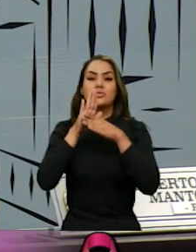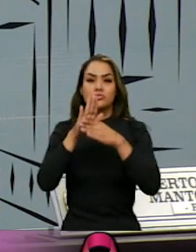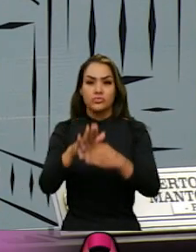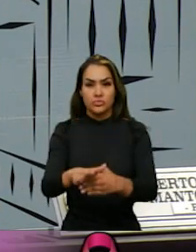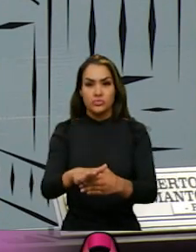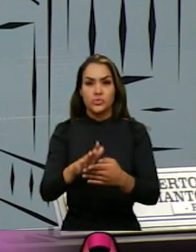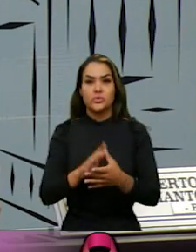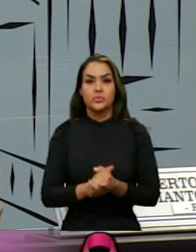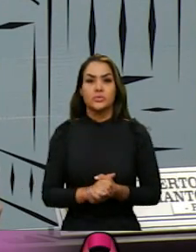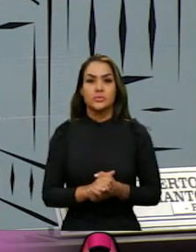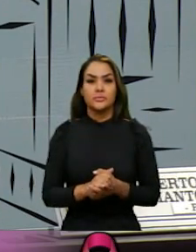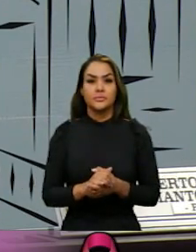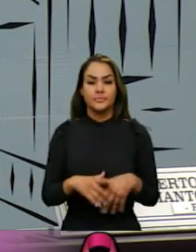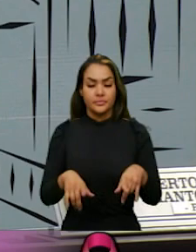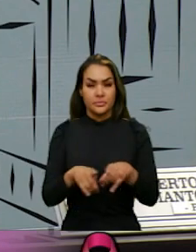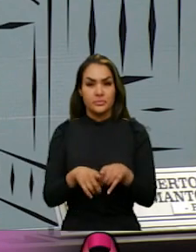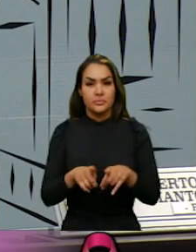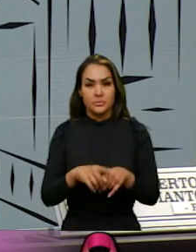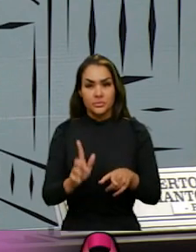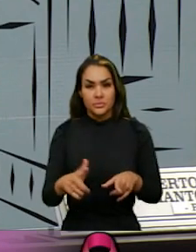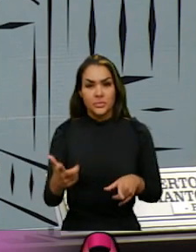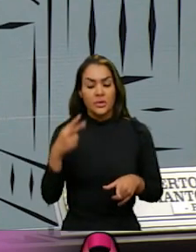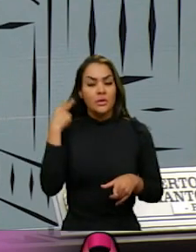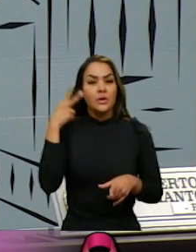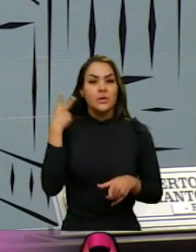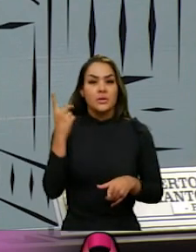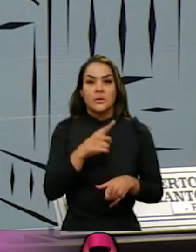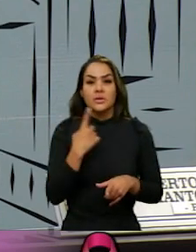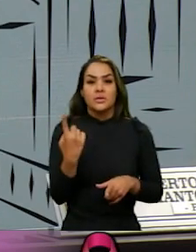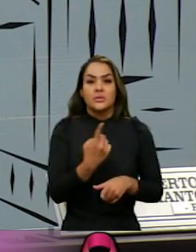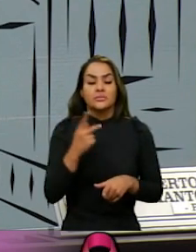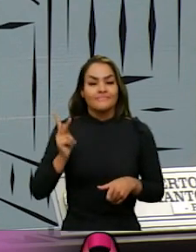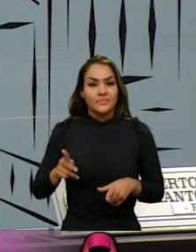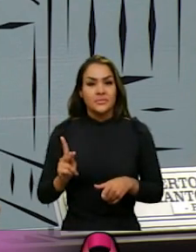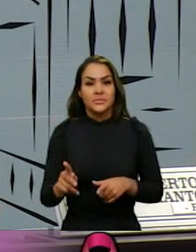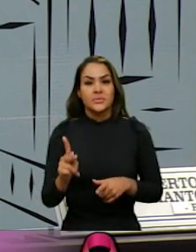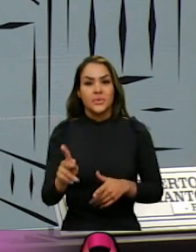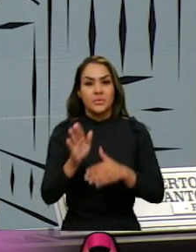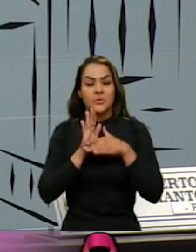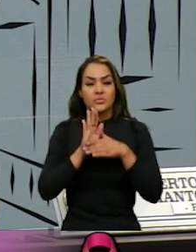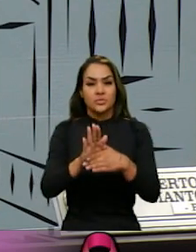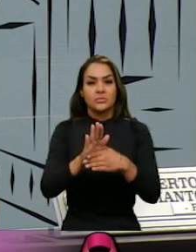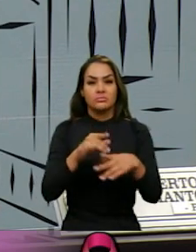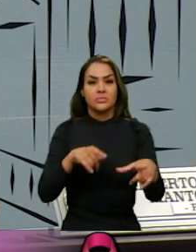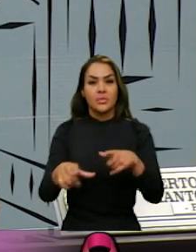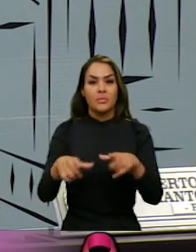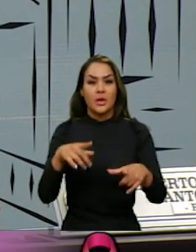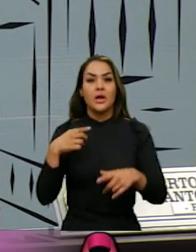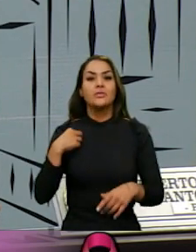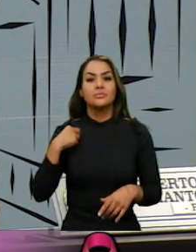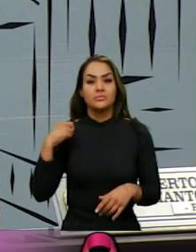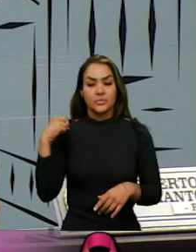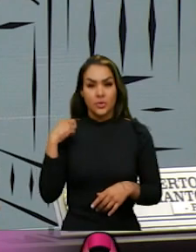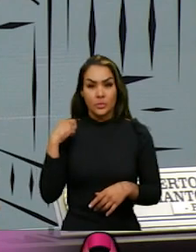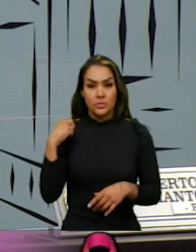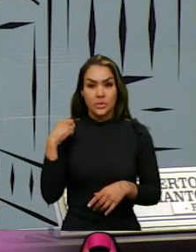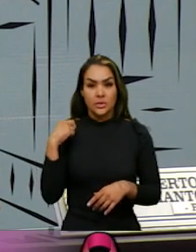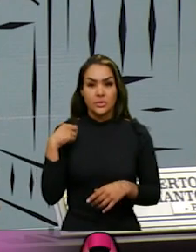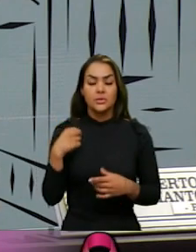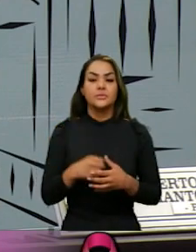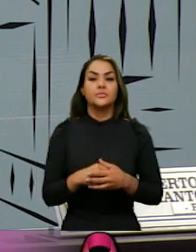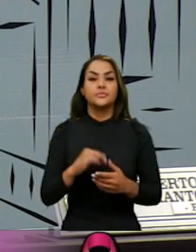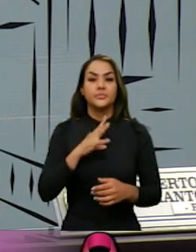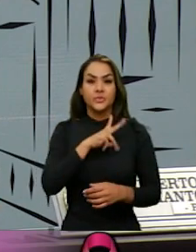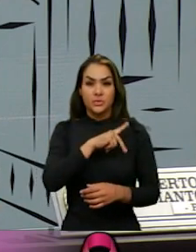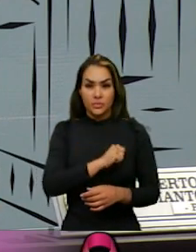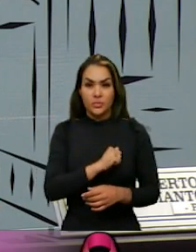com esse poder legislativo, que estará sempre apoiando ações como a de vocês, ações solidárias de amor